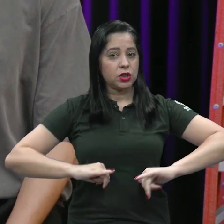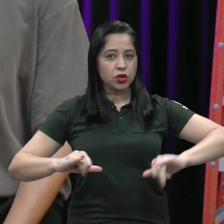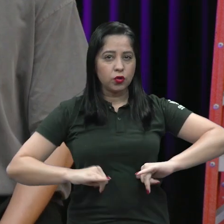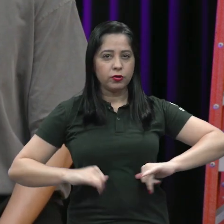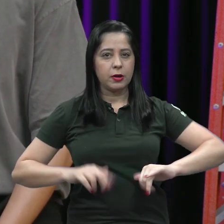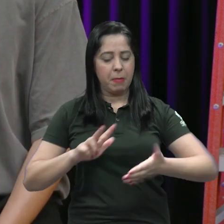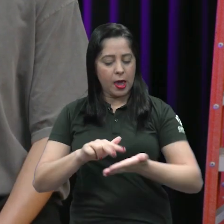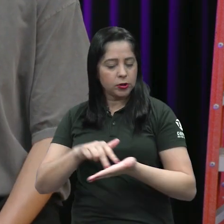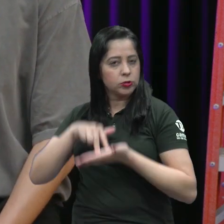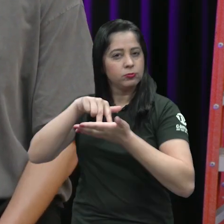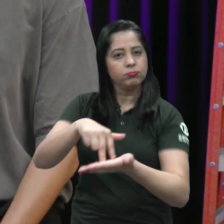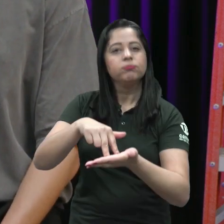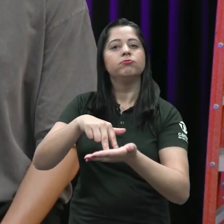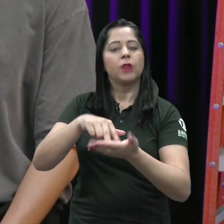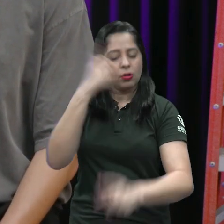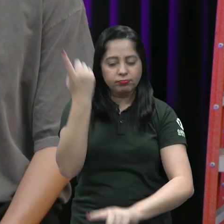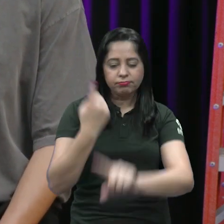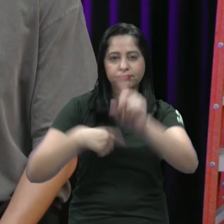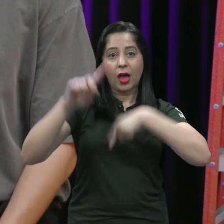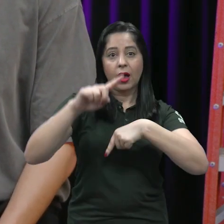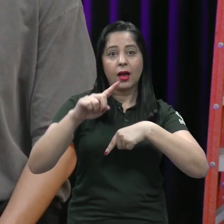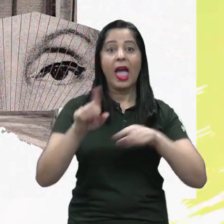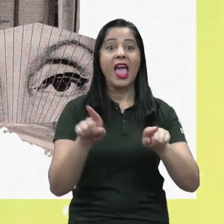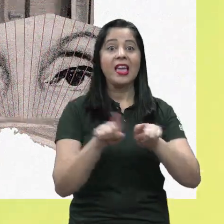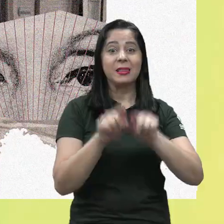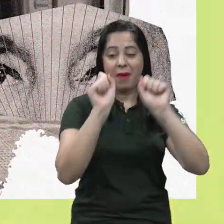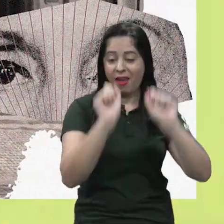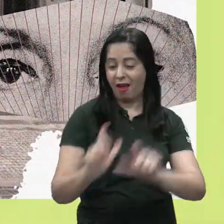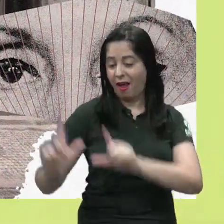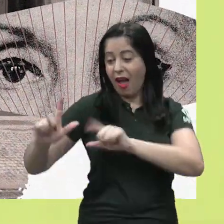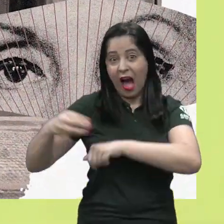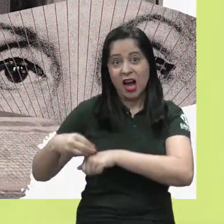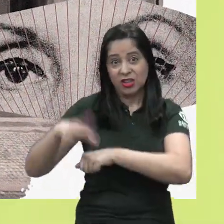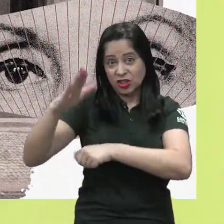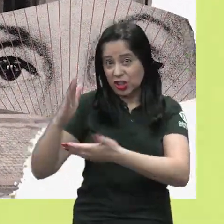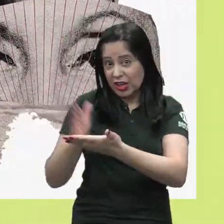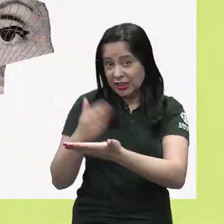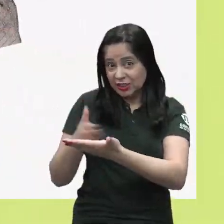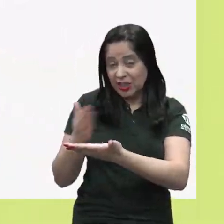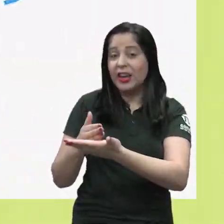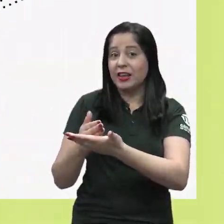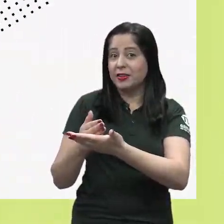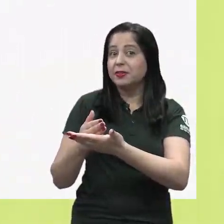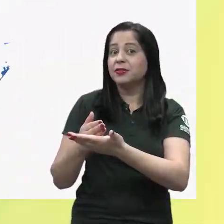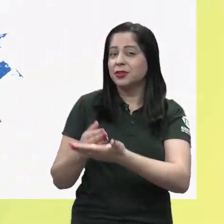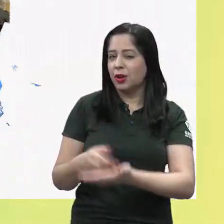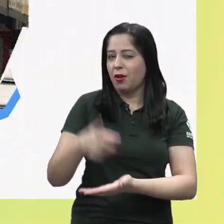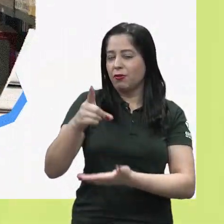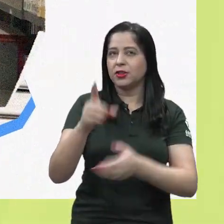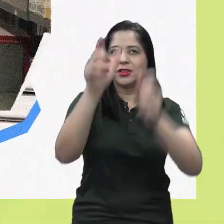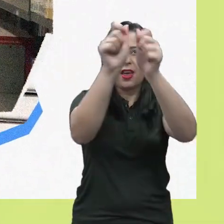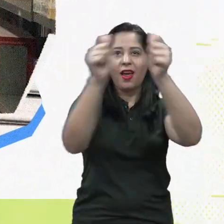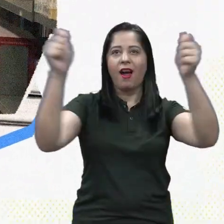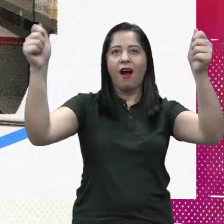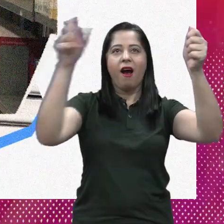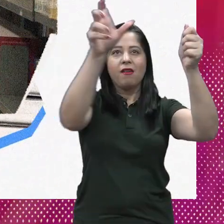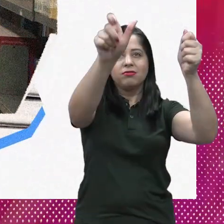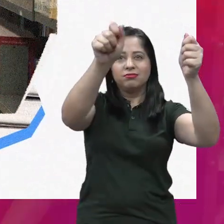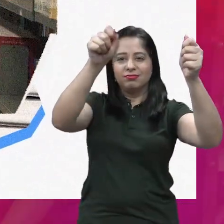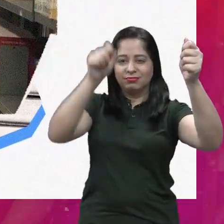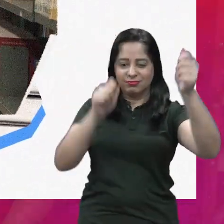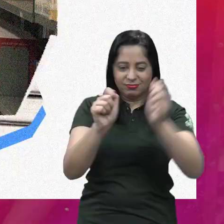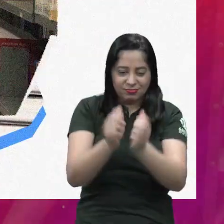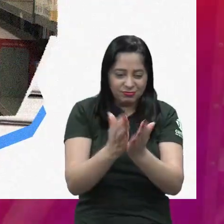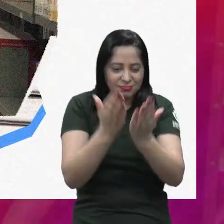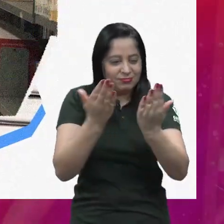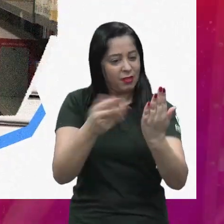superação. Ainda falando em livro, tem o quadro Tem na Biblioteca, com uma boa sugestão direto das prateleiras das